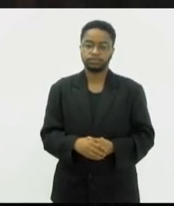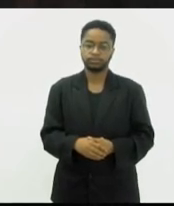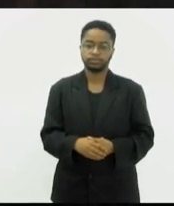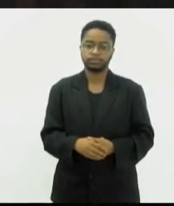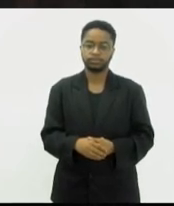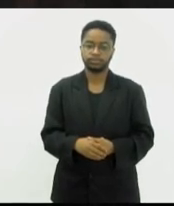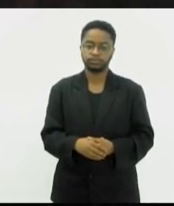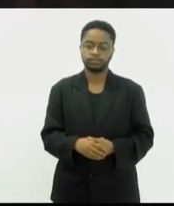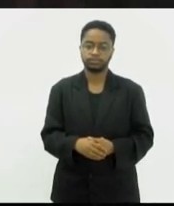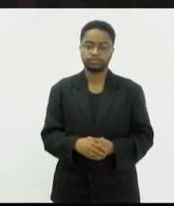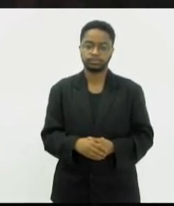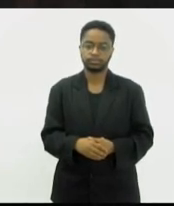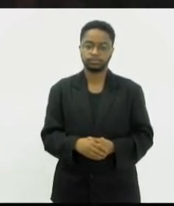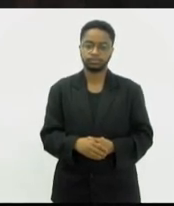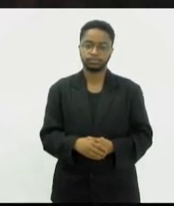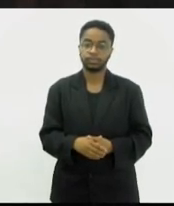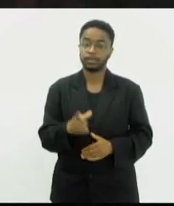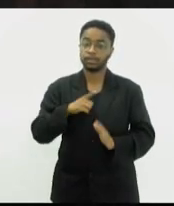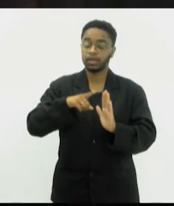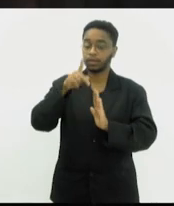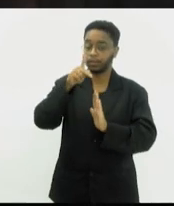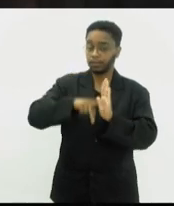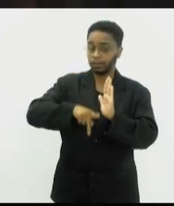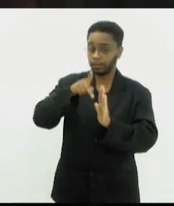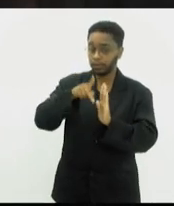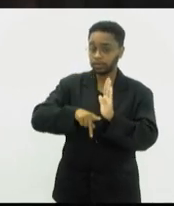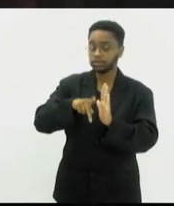tomados por projetos